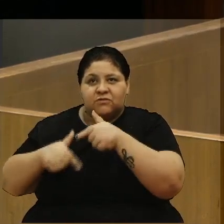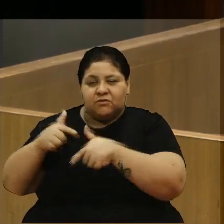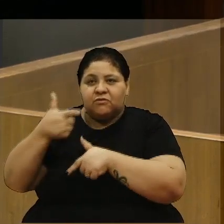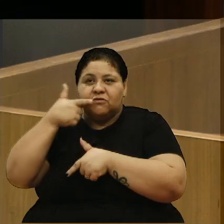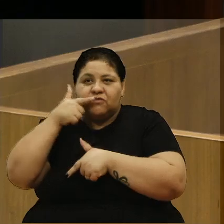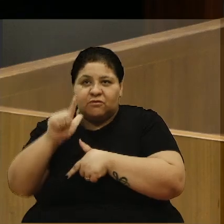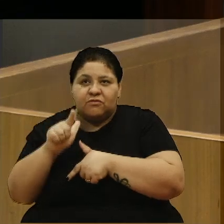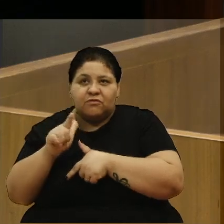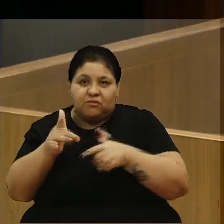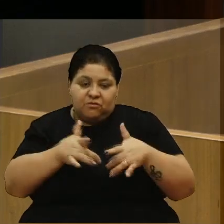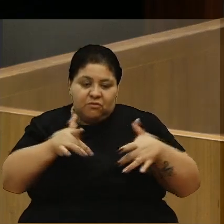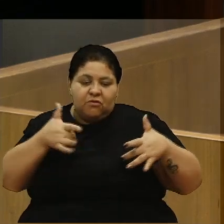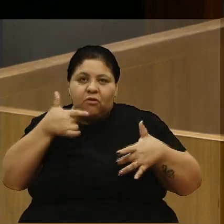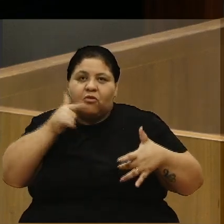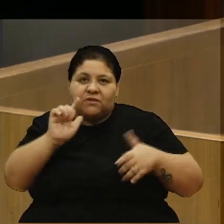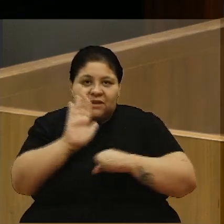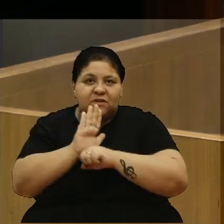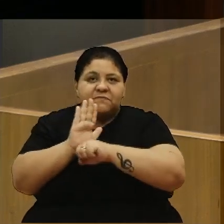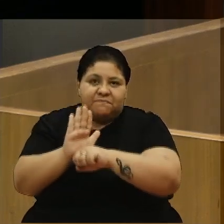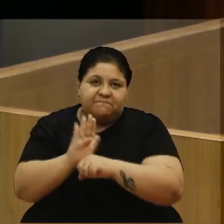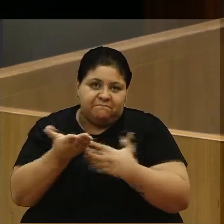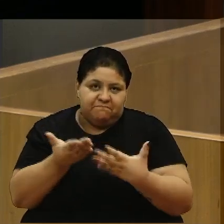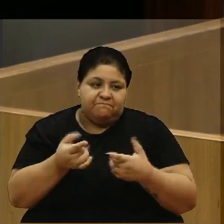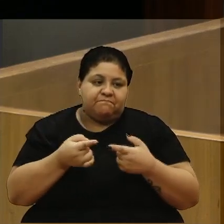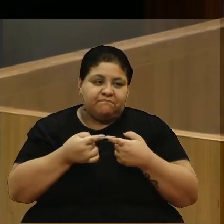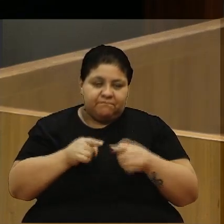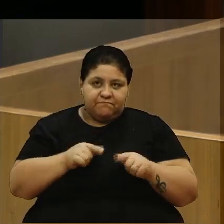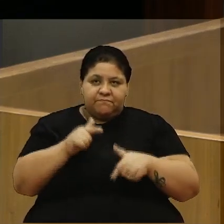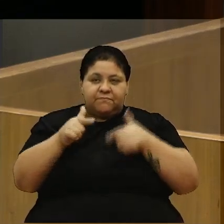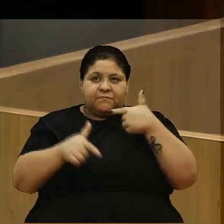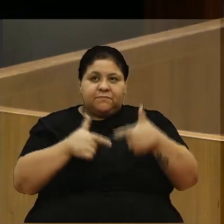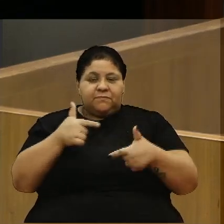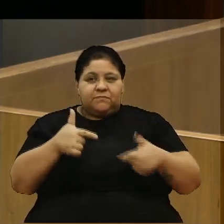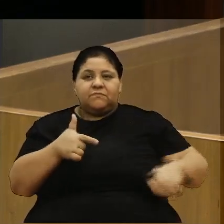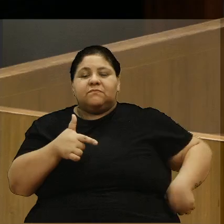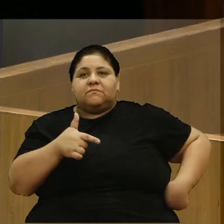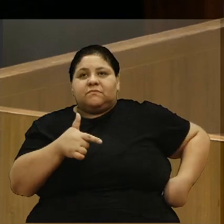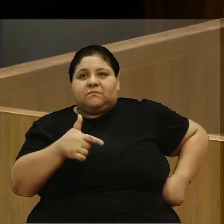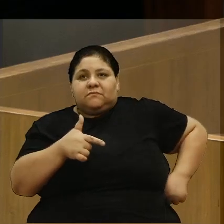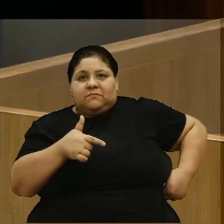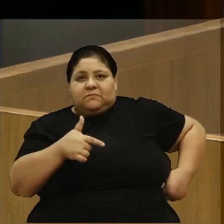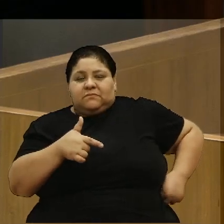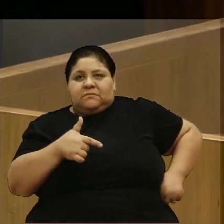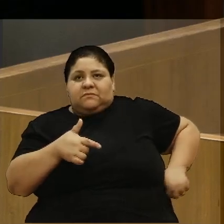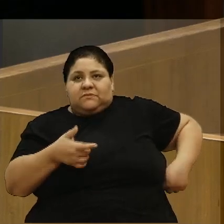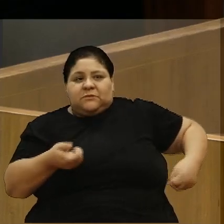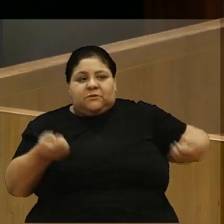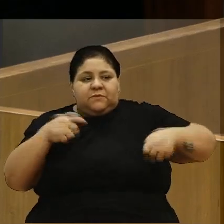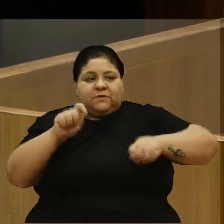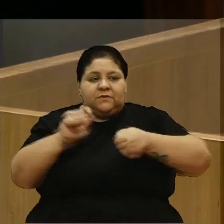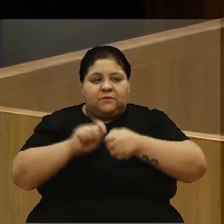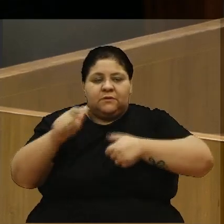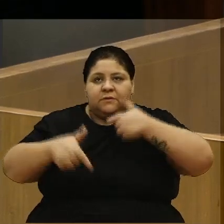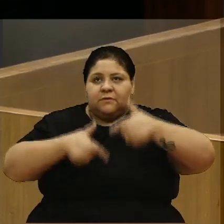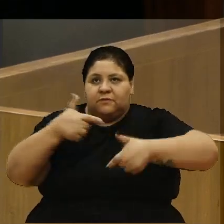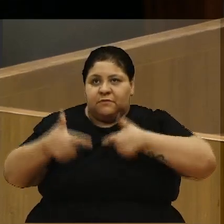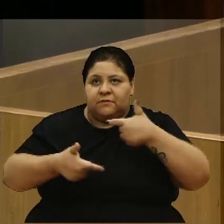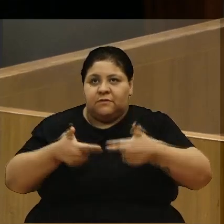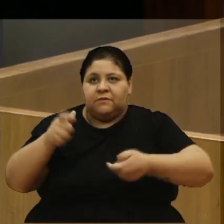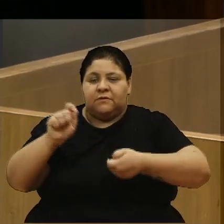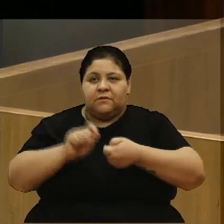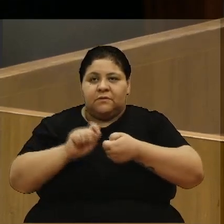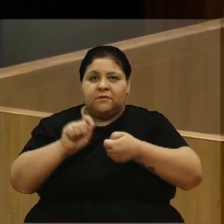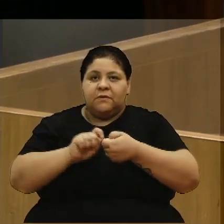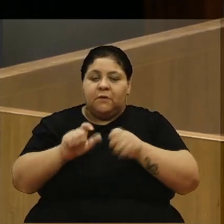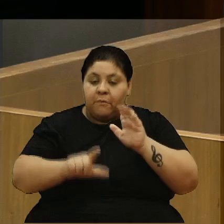conta, os voluntários consigam auxiliar. Mas o serviço em si precisa ser feito por trabalhadores, precisa ser feito pela